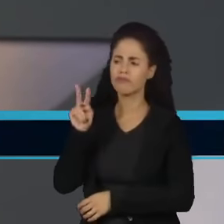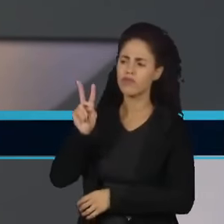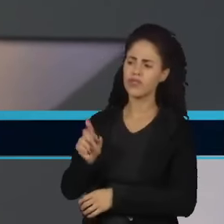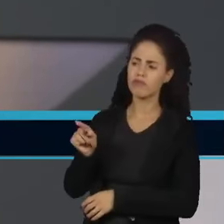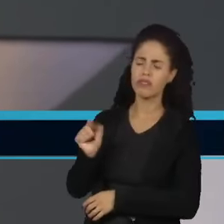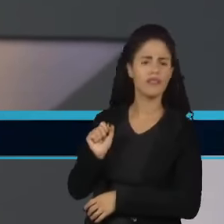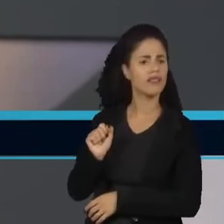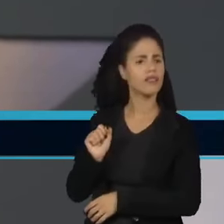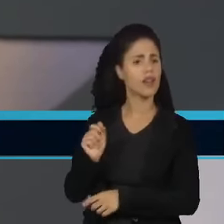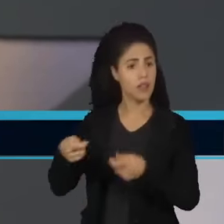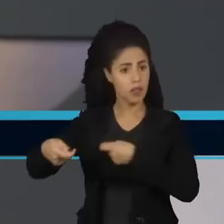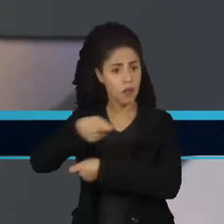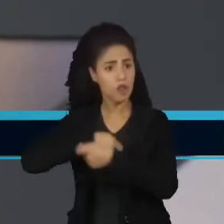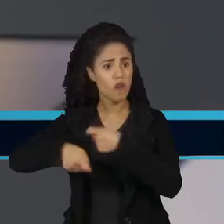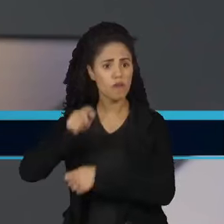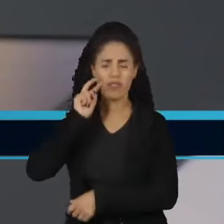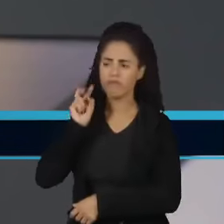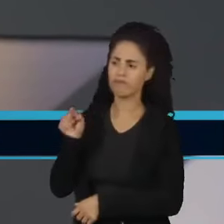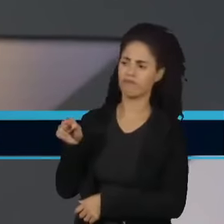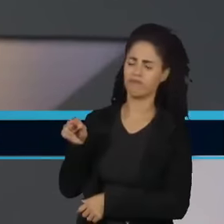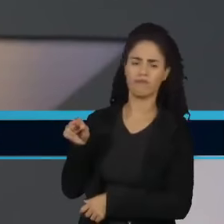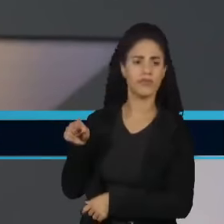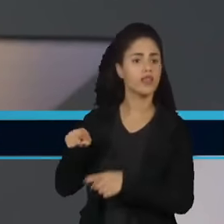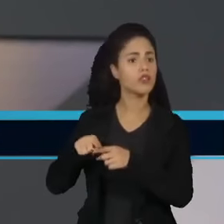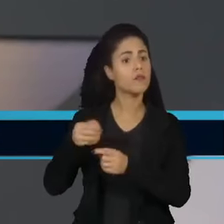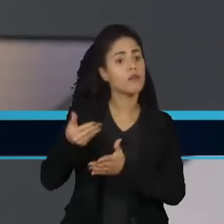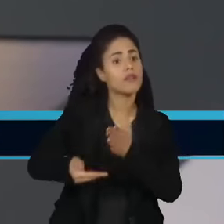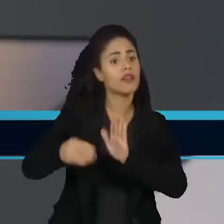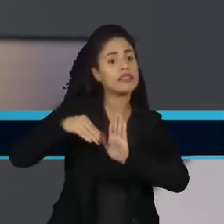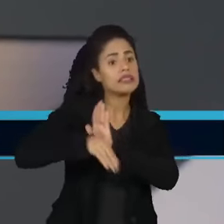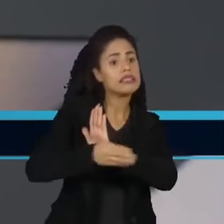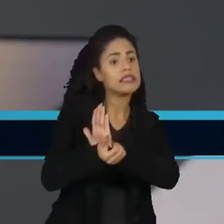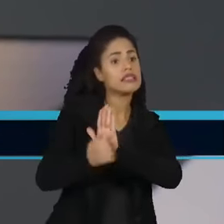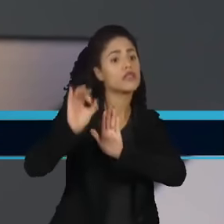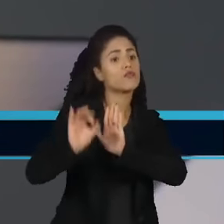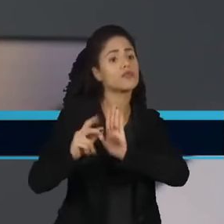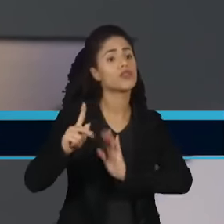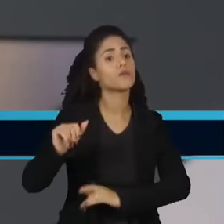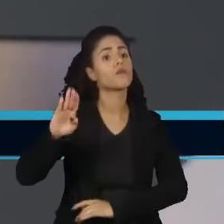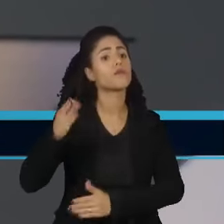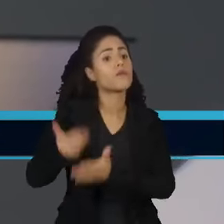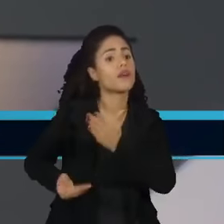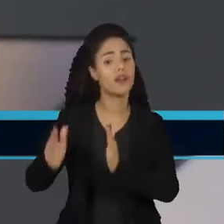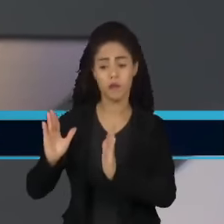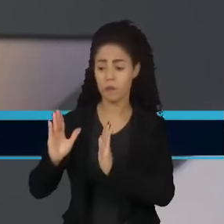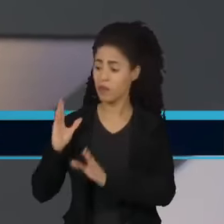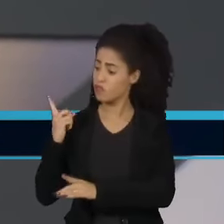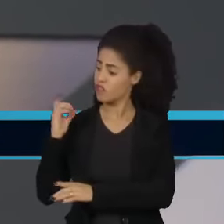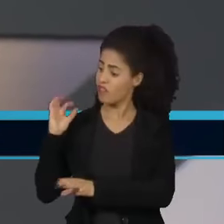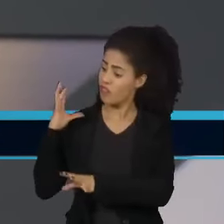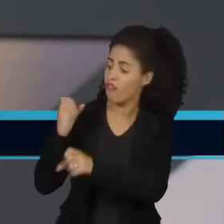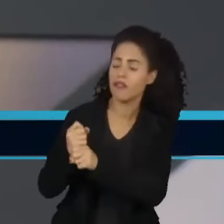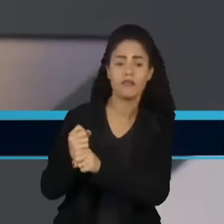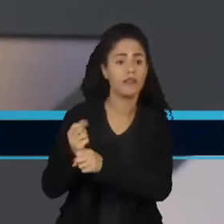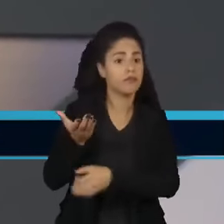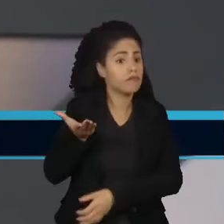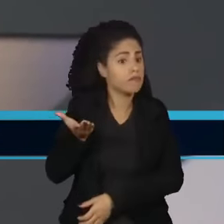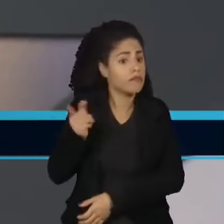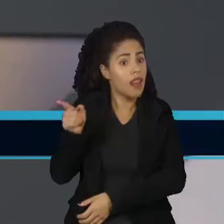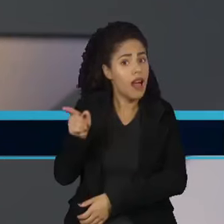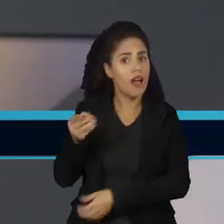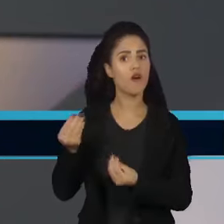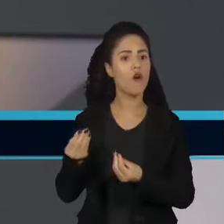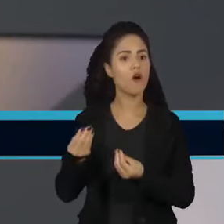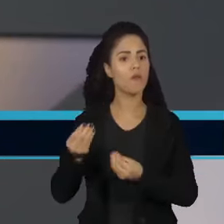Venezuela, o problema econômico, inclusive, que tem, a Venezuela perdeu em mais de 60% do PIB nos últimos 10 anos. Não tem uma solução econômica, é um país que